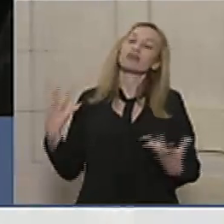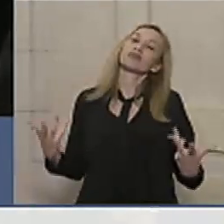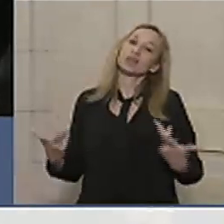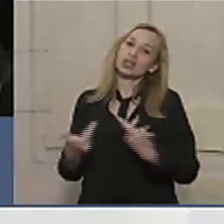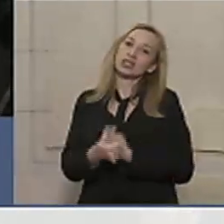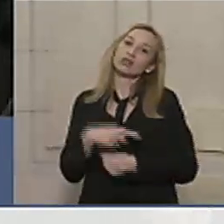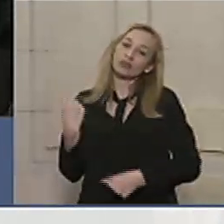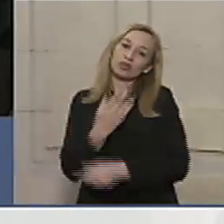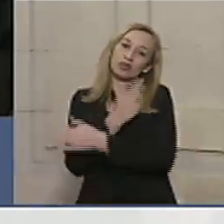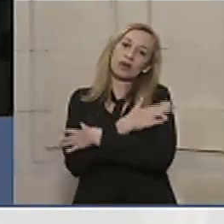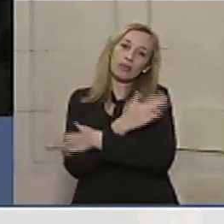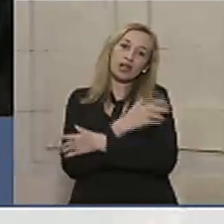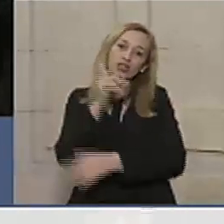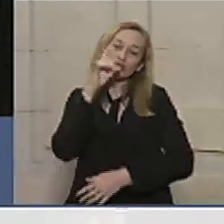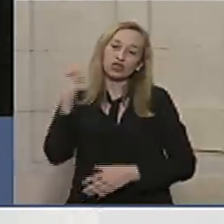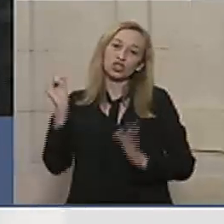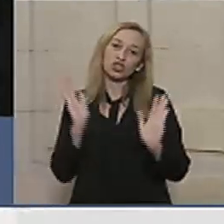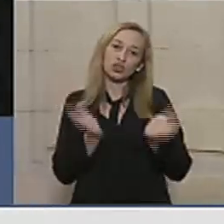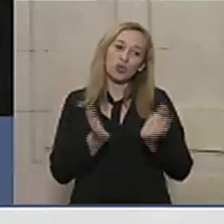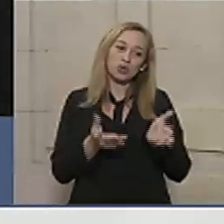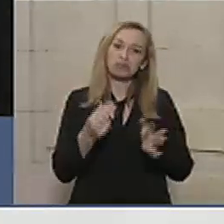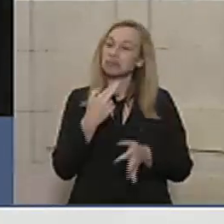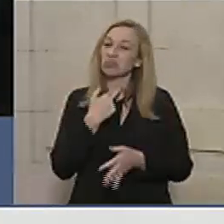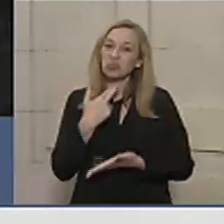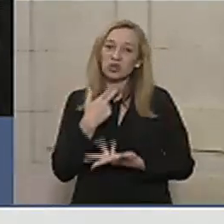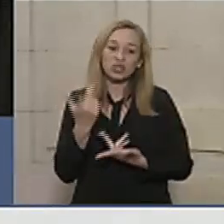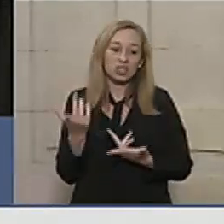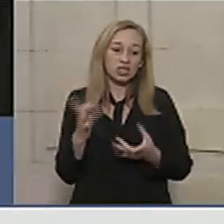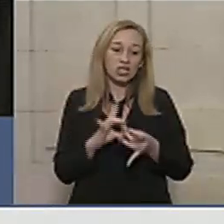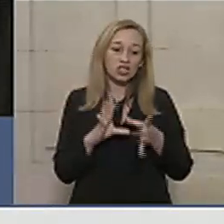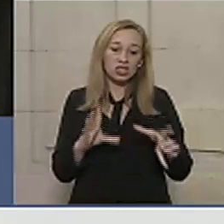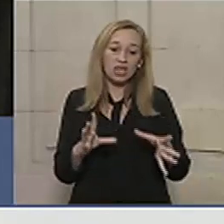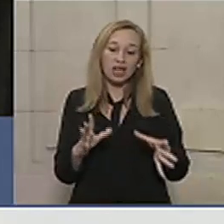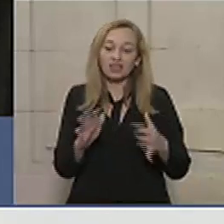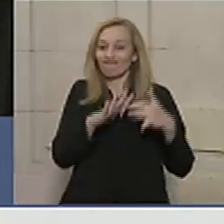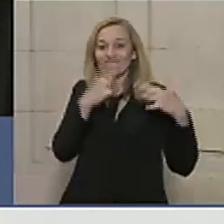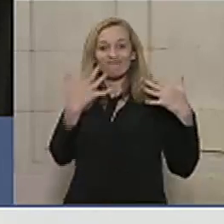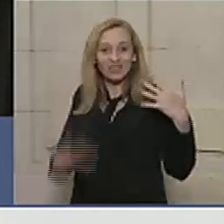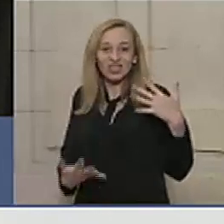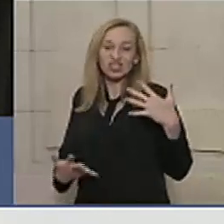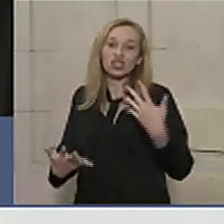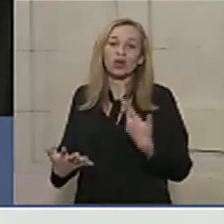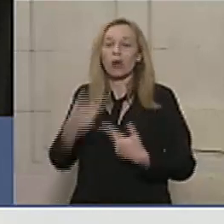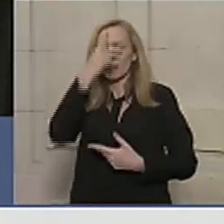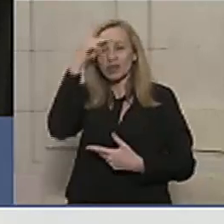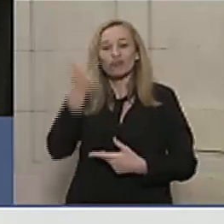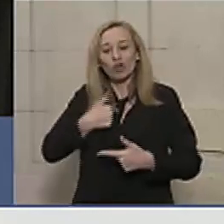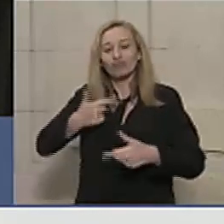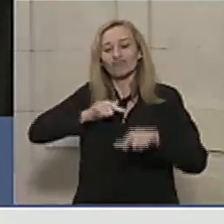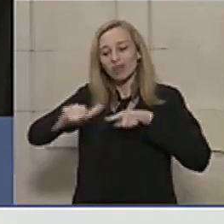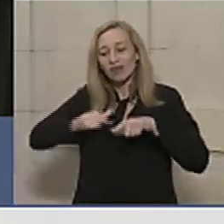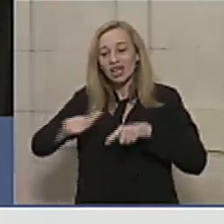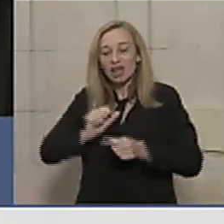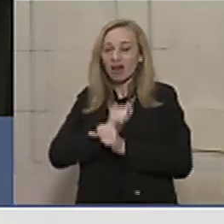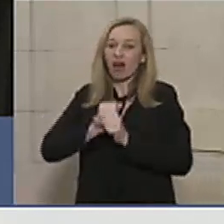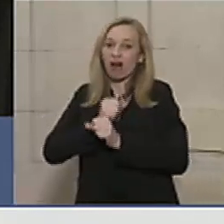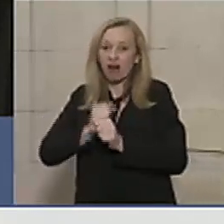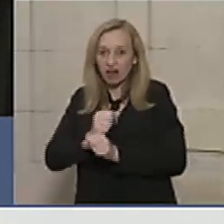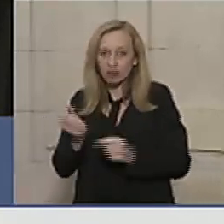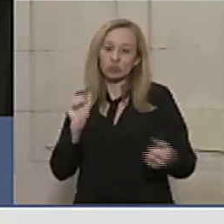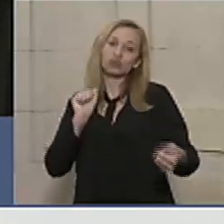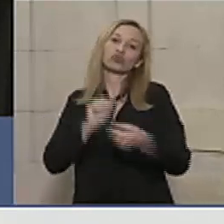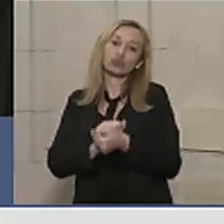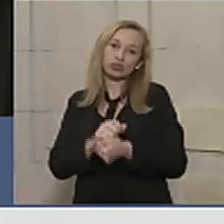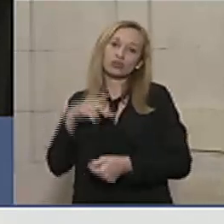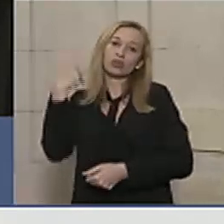no dia de hoje, não podia deixar de fazer a minha homenagem com quem trabalhou durante muito tempo como